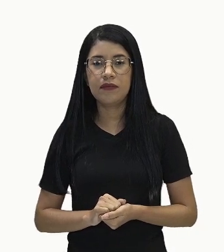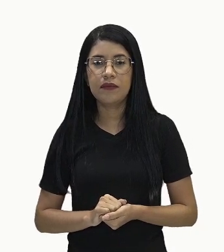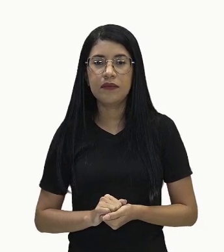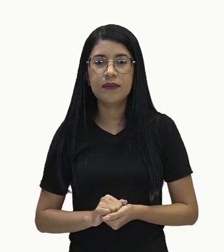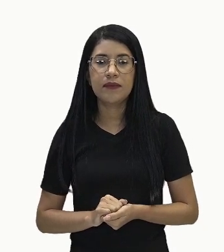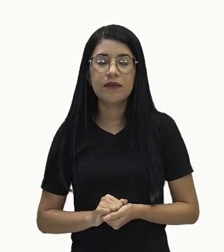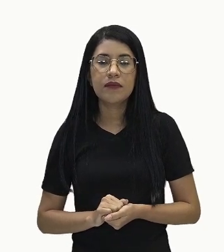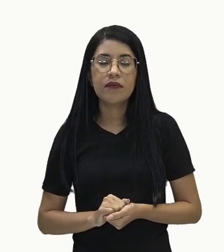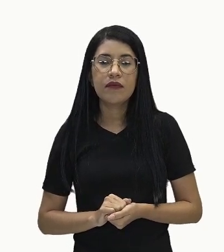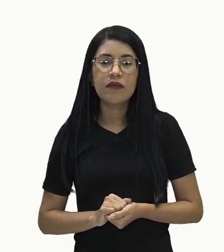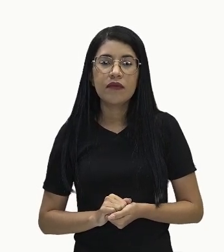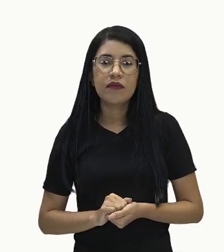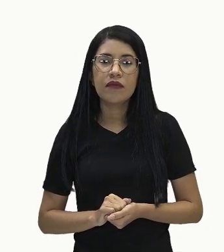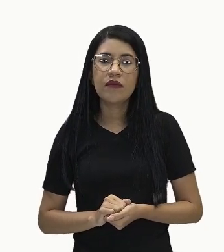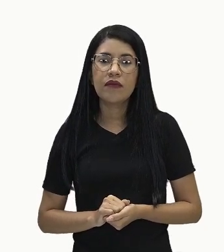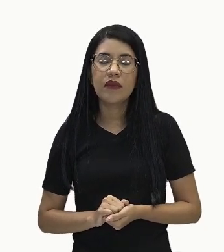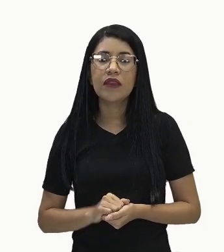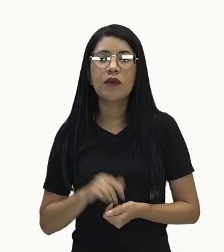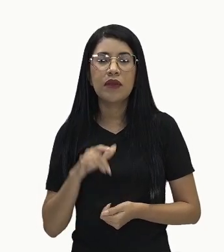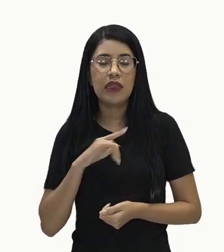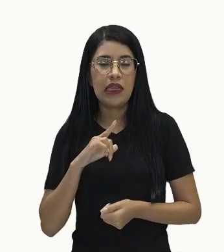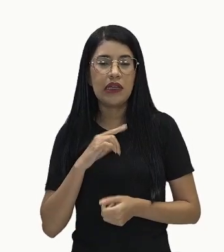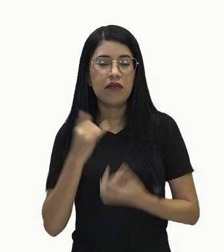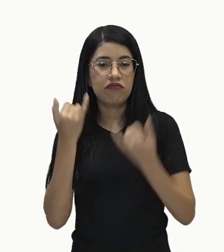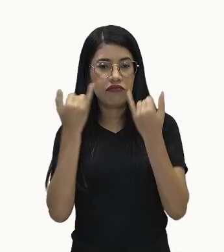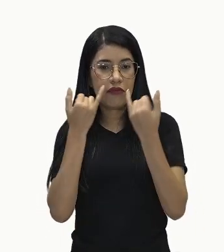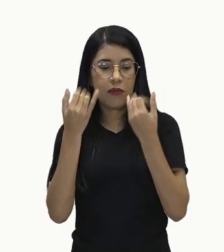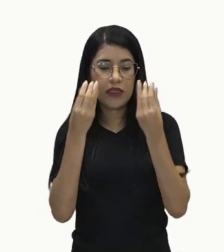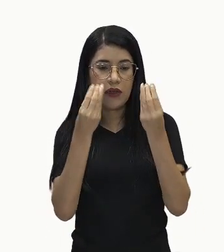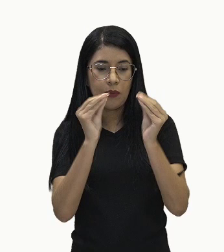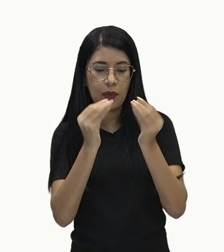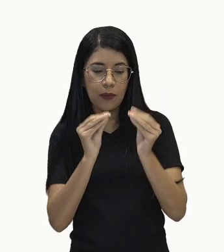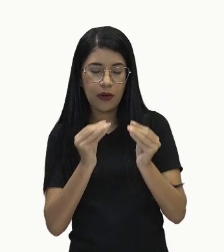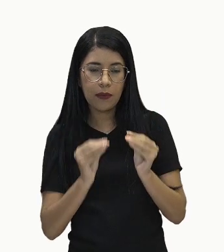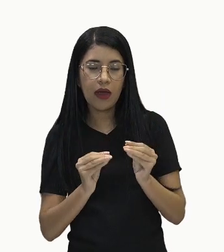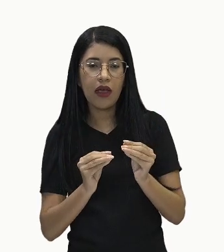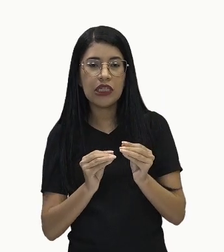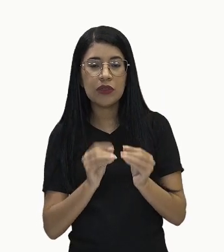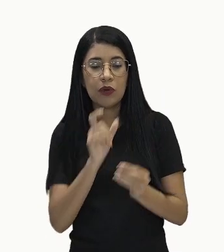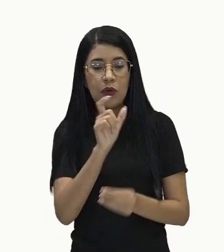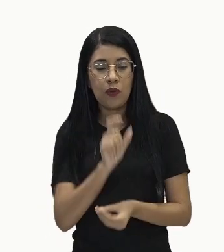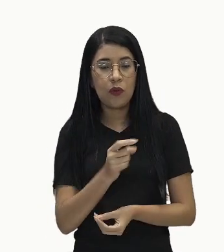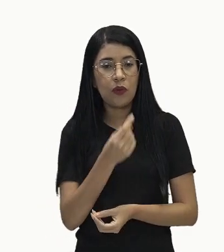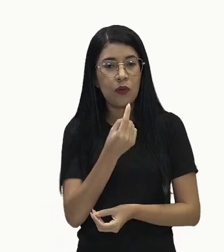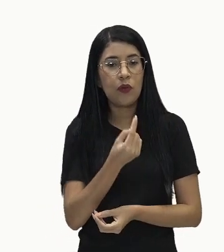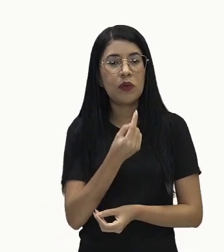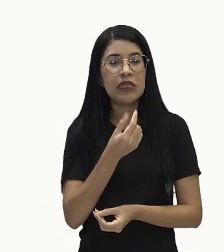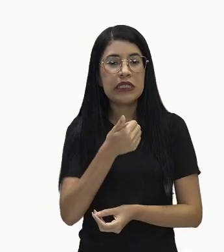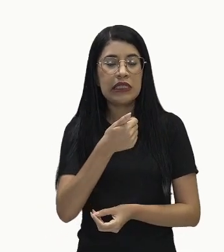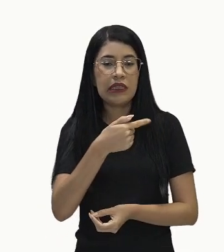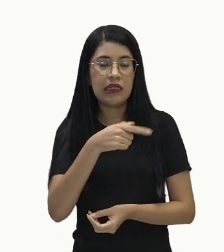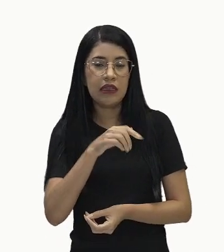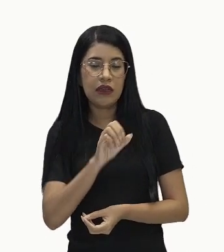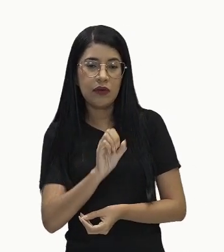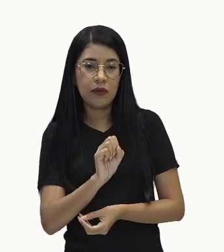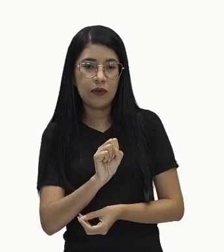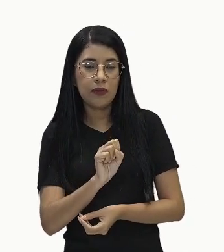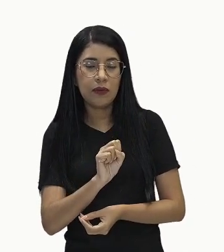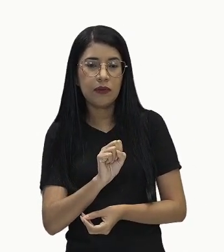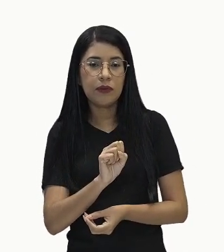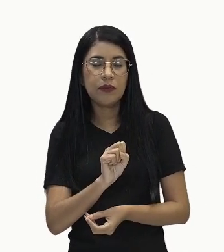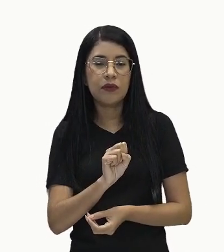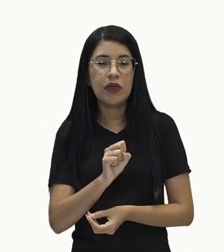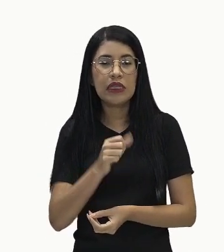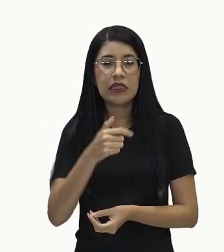central. Que também aí são, no caso, aí, a variância e o desvio padrão. Pois bem, aí temos os dados aqui. O